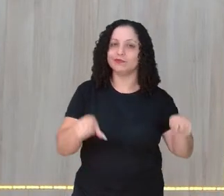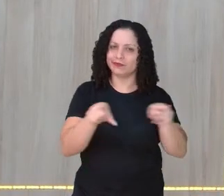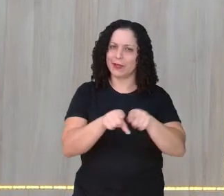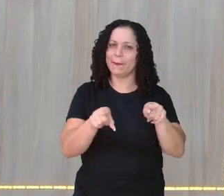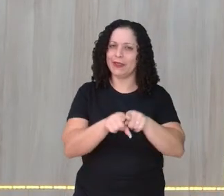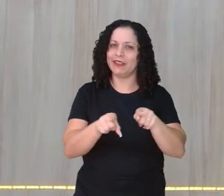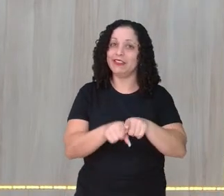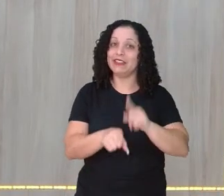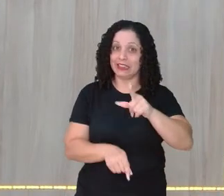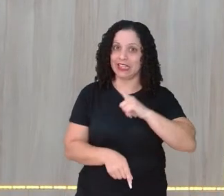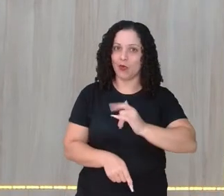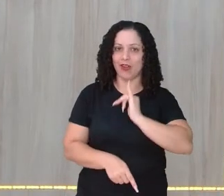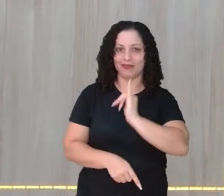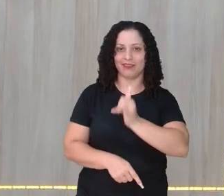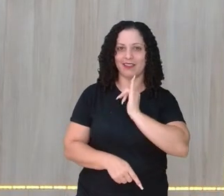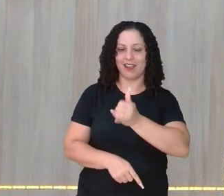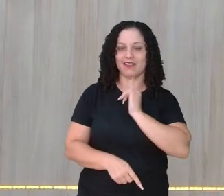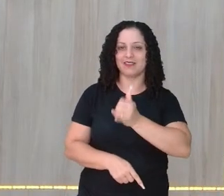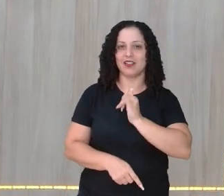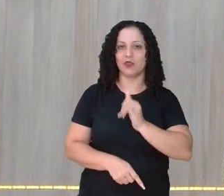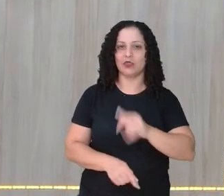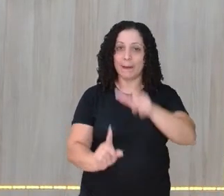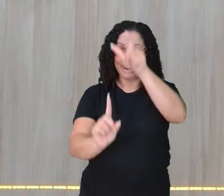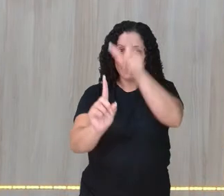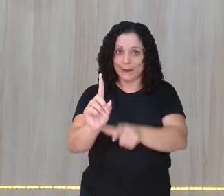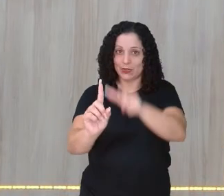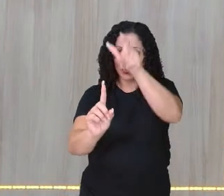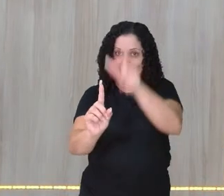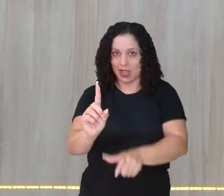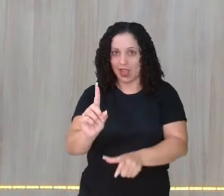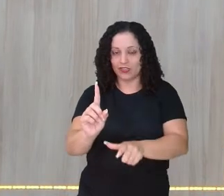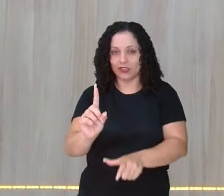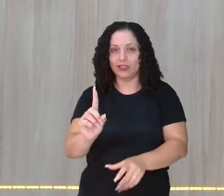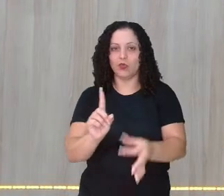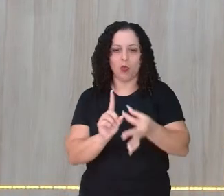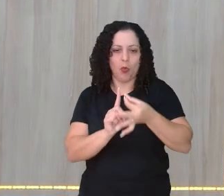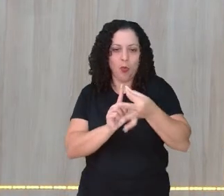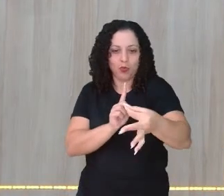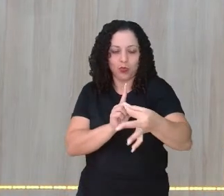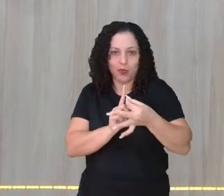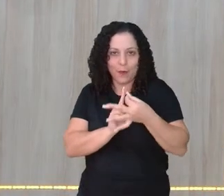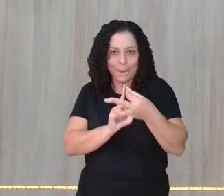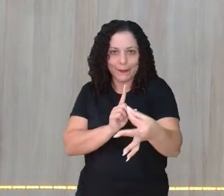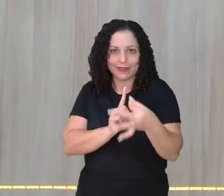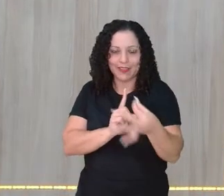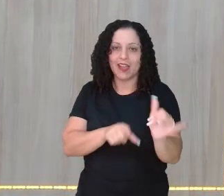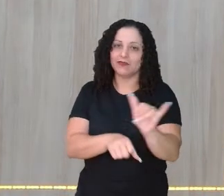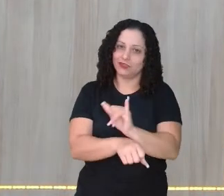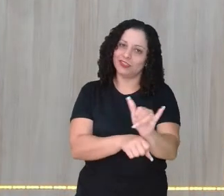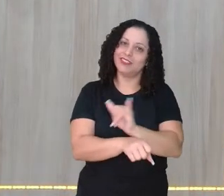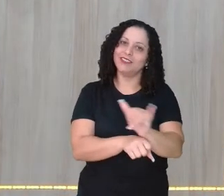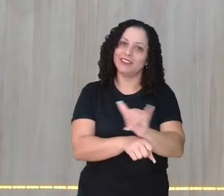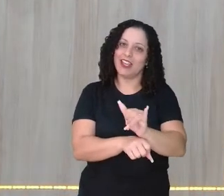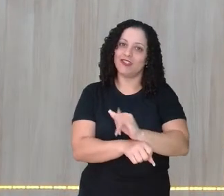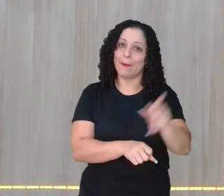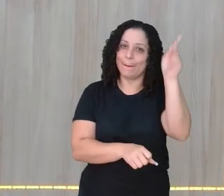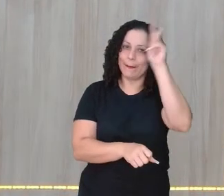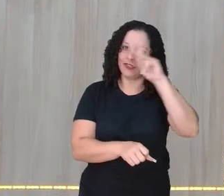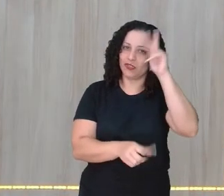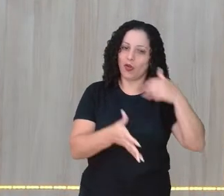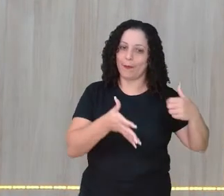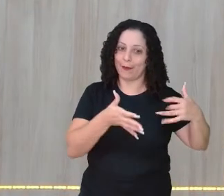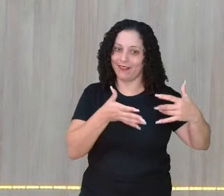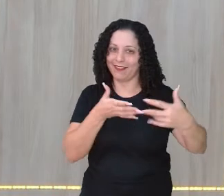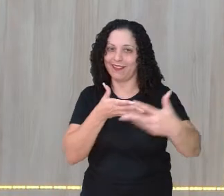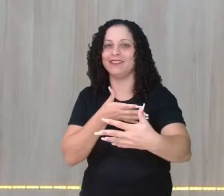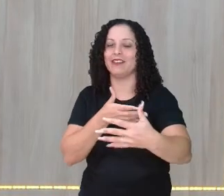está vendo a narração, ainda que algum personagem use a argumentação como uma estratégia para desenrolar a história. Mas a